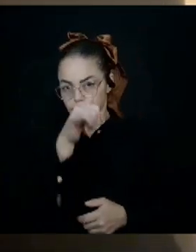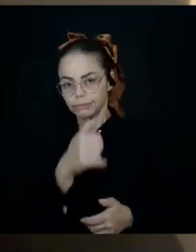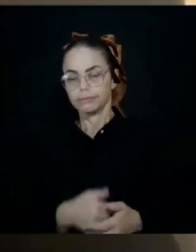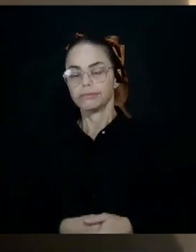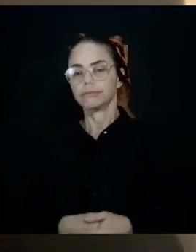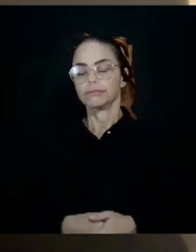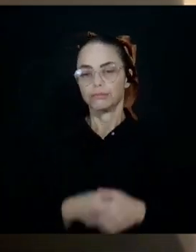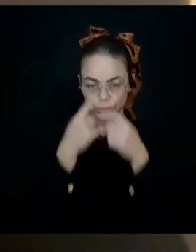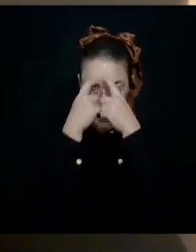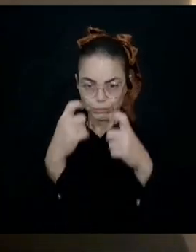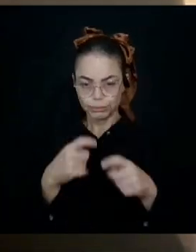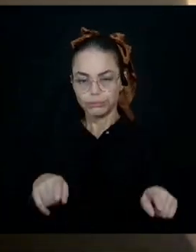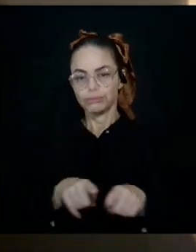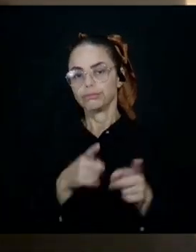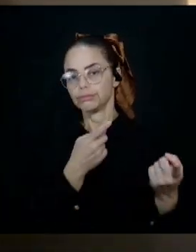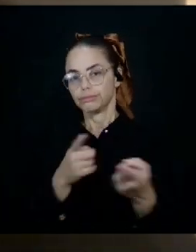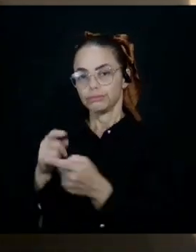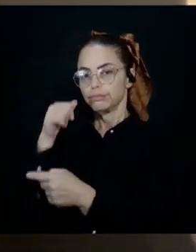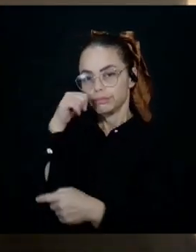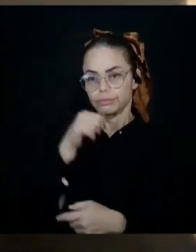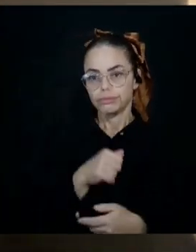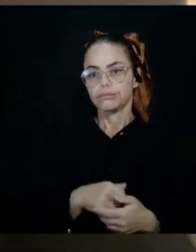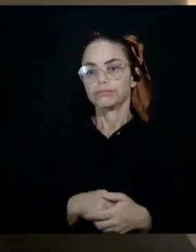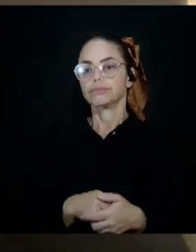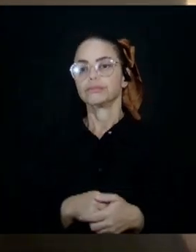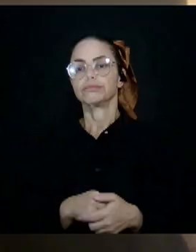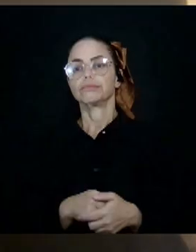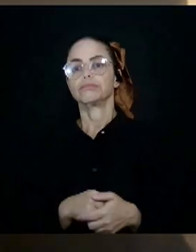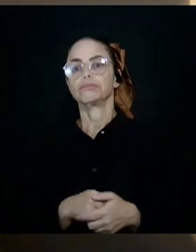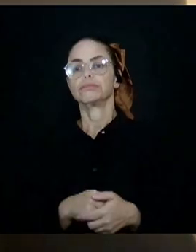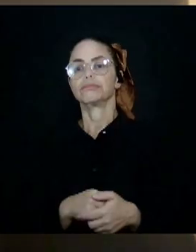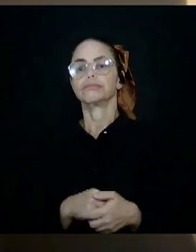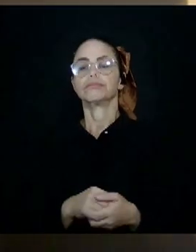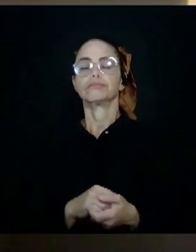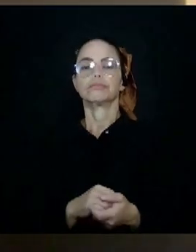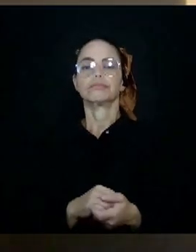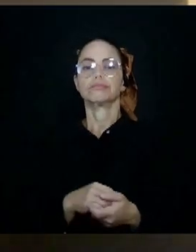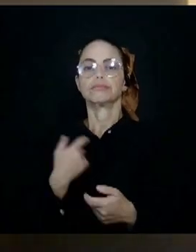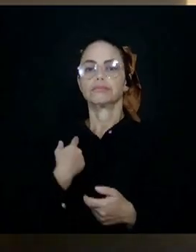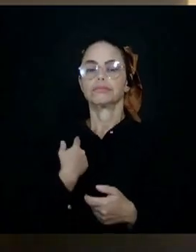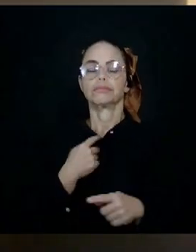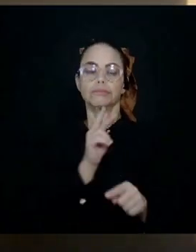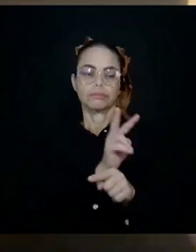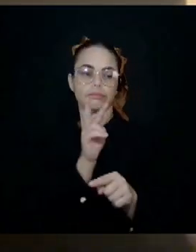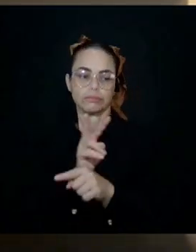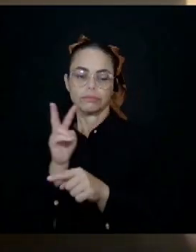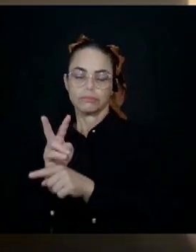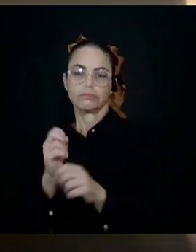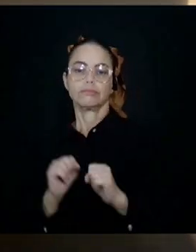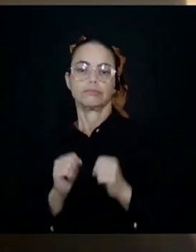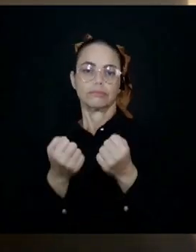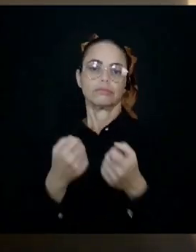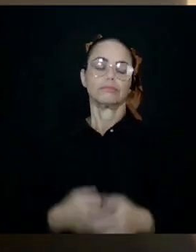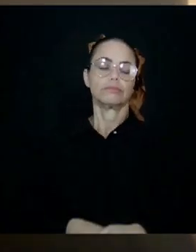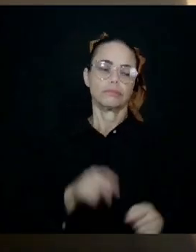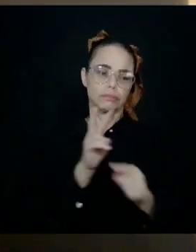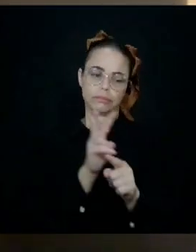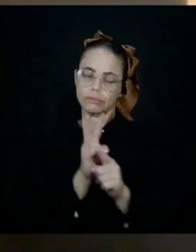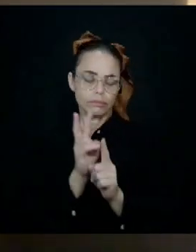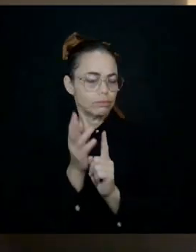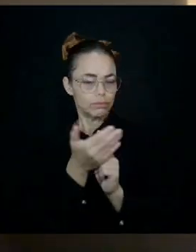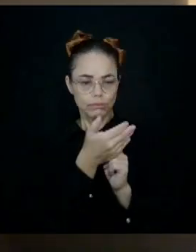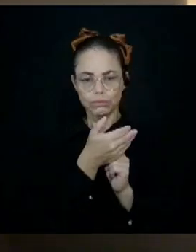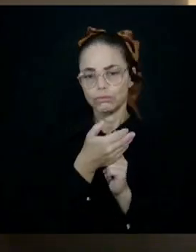contra as mulheres, né. O primeiro passo é a questão da proteção. O homem tem que ser protetor da mulher. Nunca